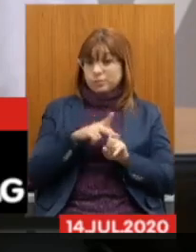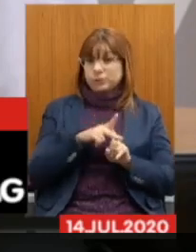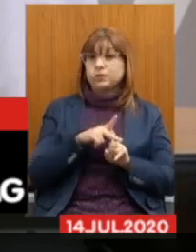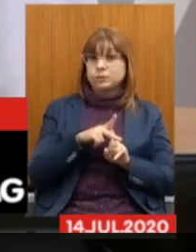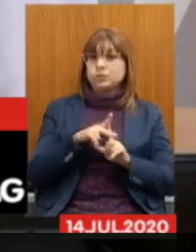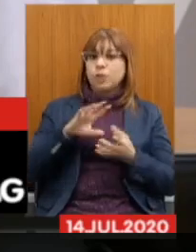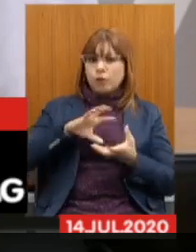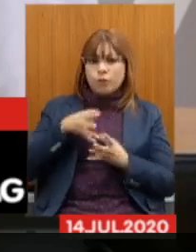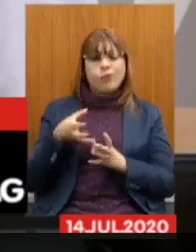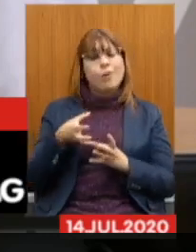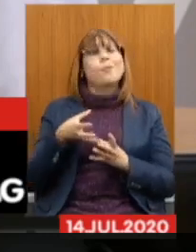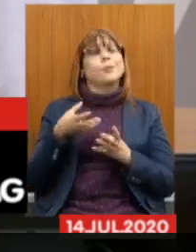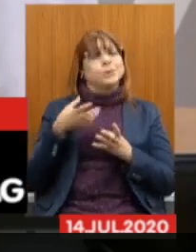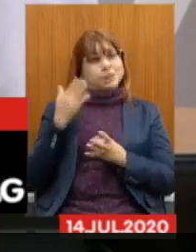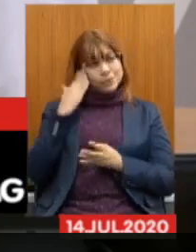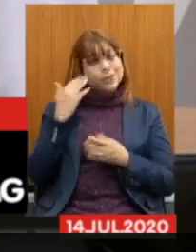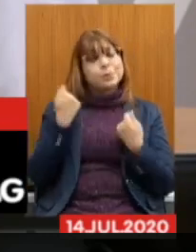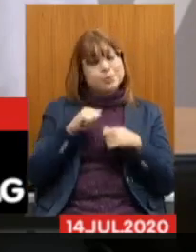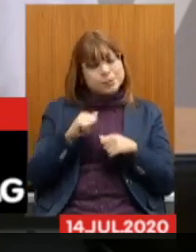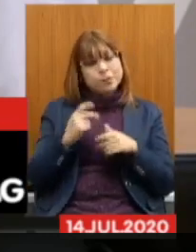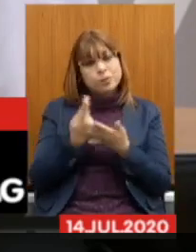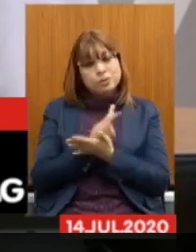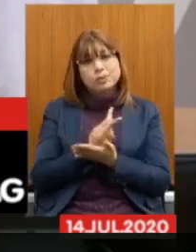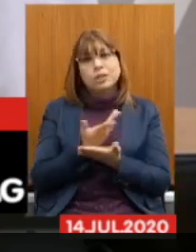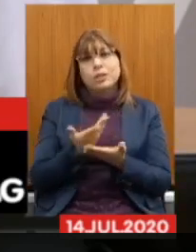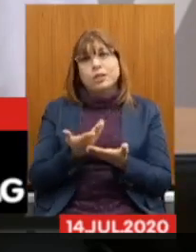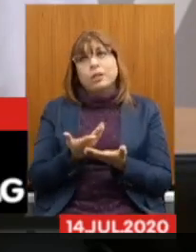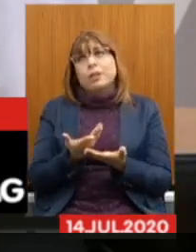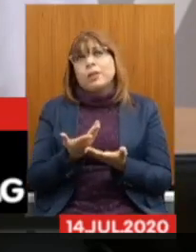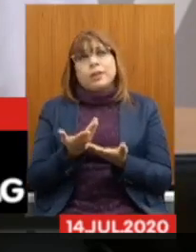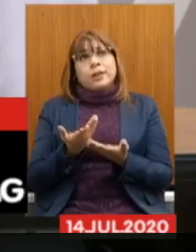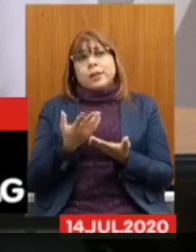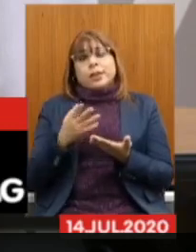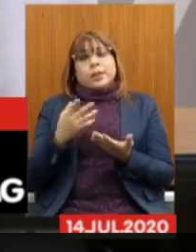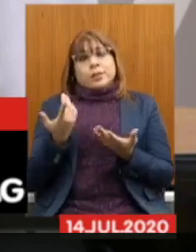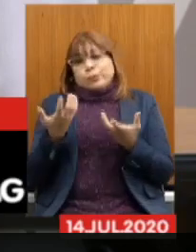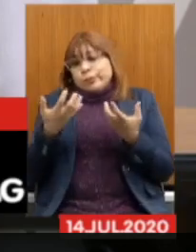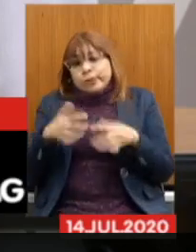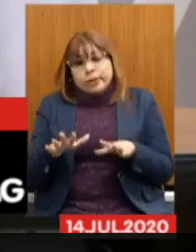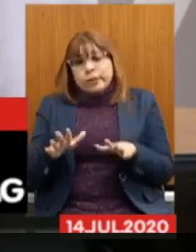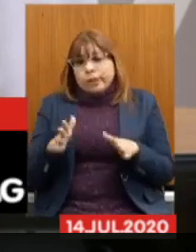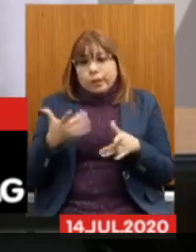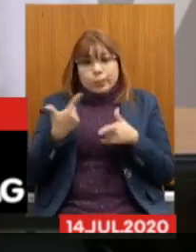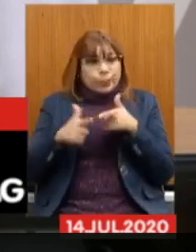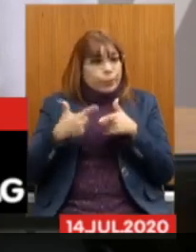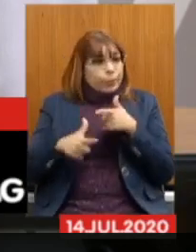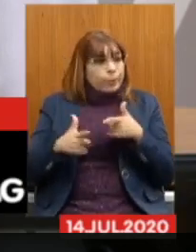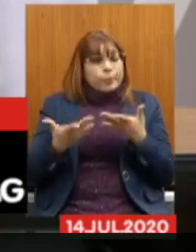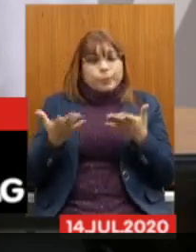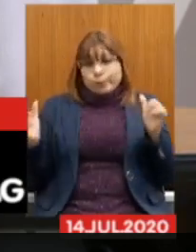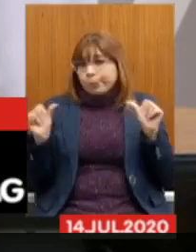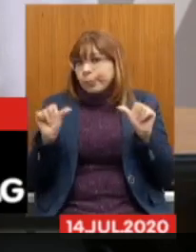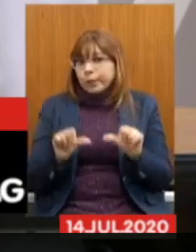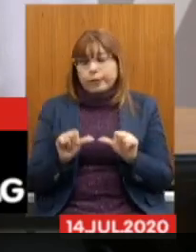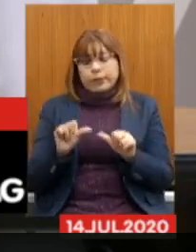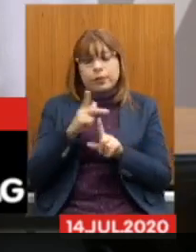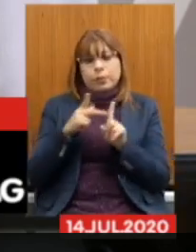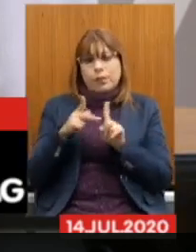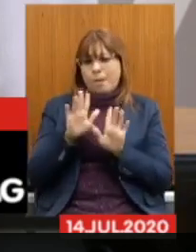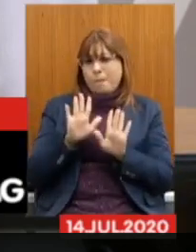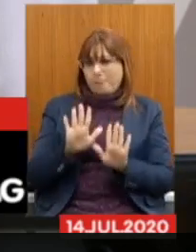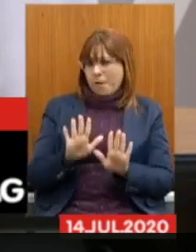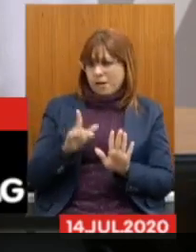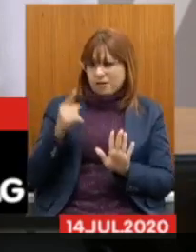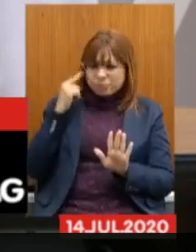é inevitável. Ninguém quer que haja um colapso no sistema previdenciário. Contudo, admitir essa